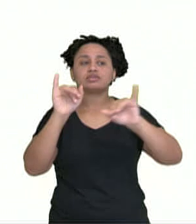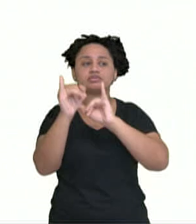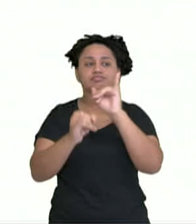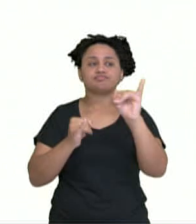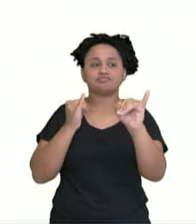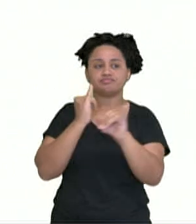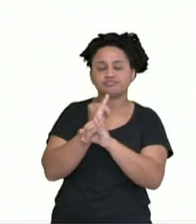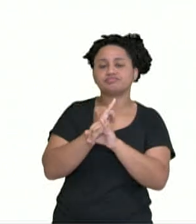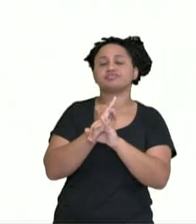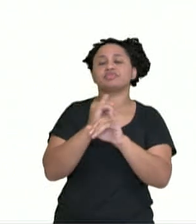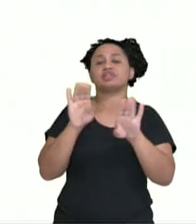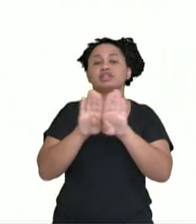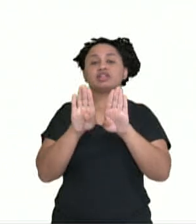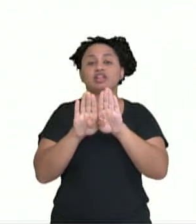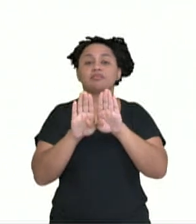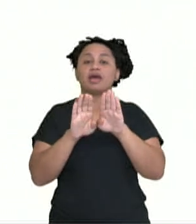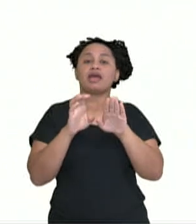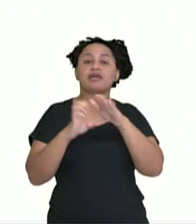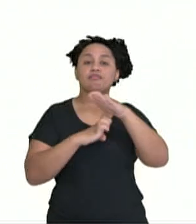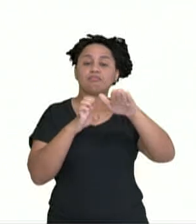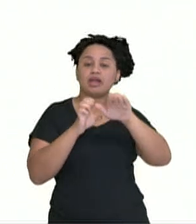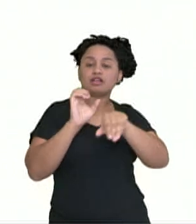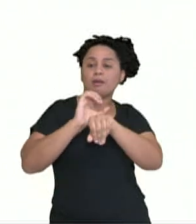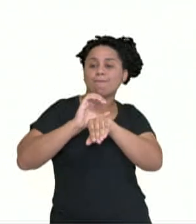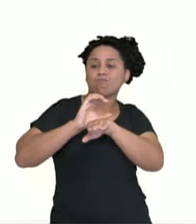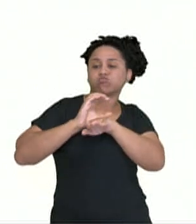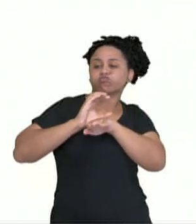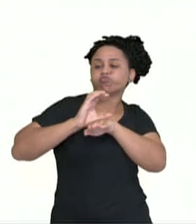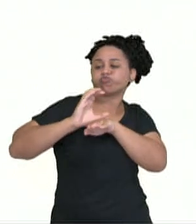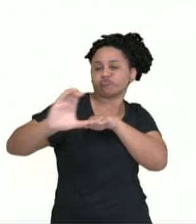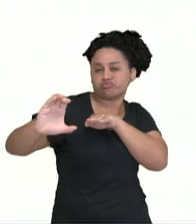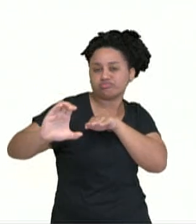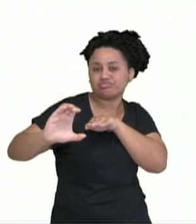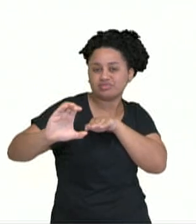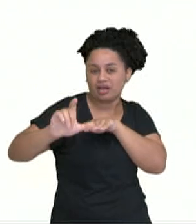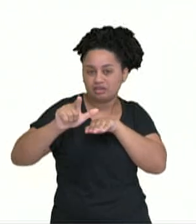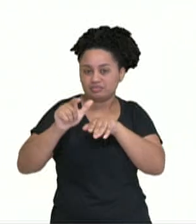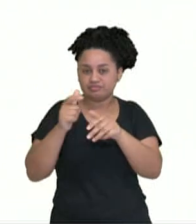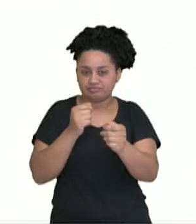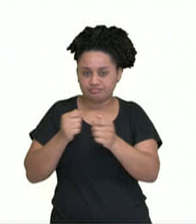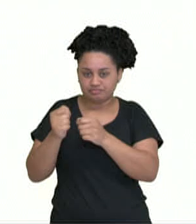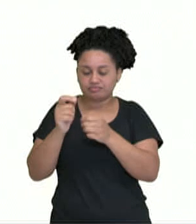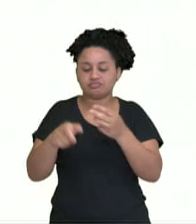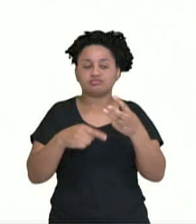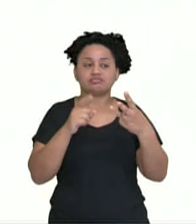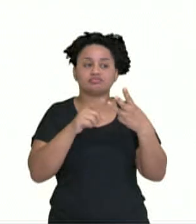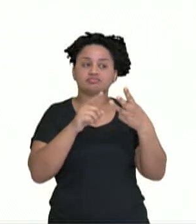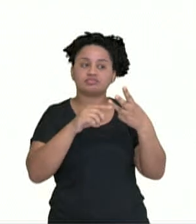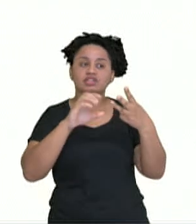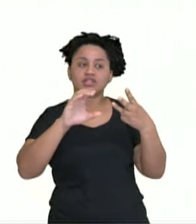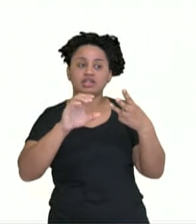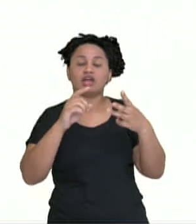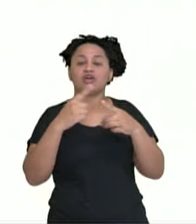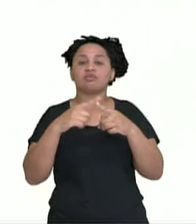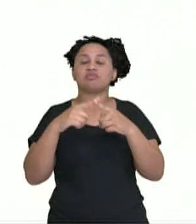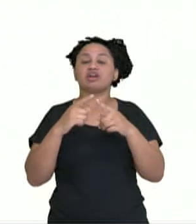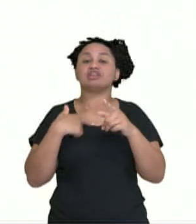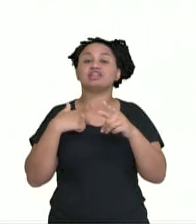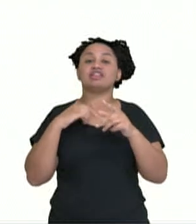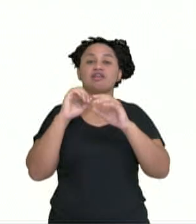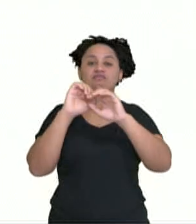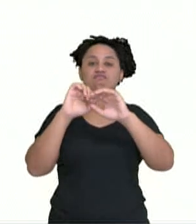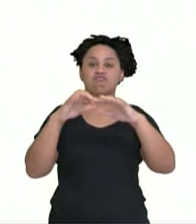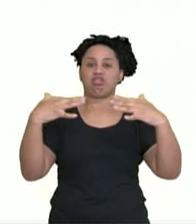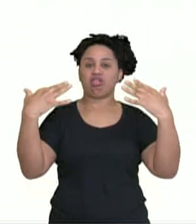da internet, por causa do investimento das grandes empresas tecnológicas. Alternativa C, por causa dos